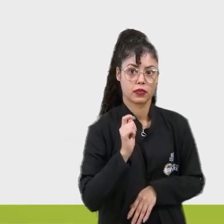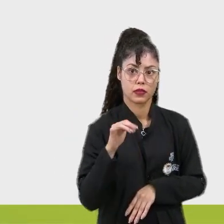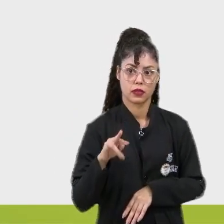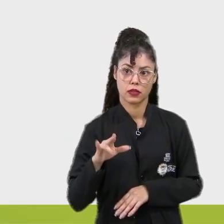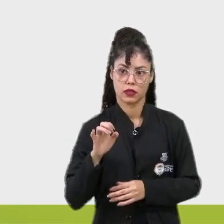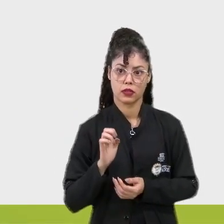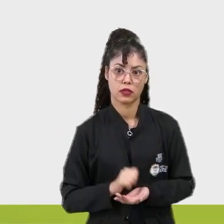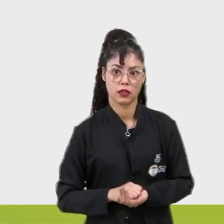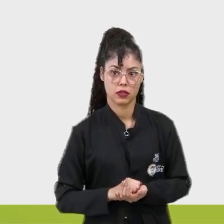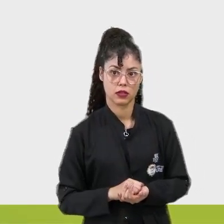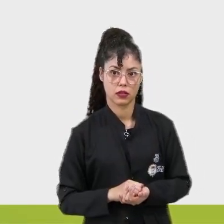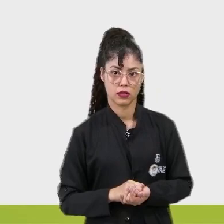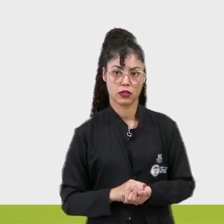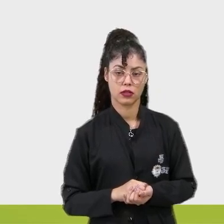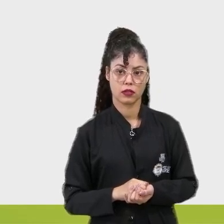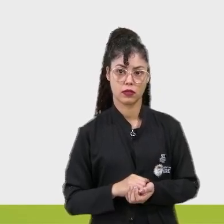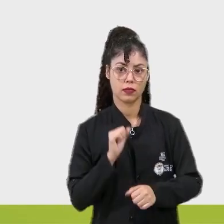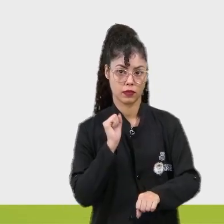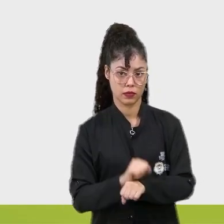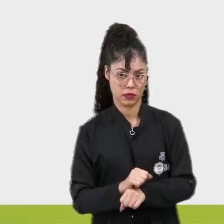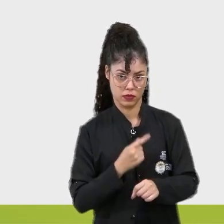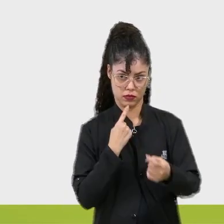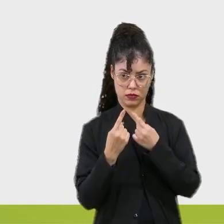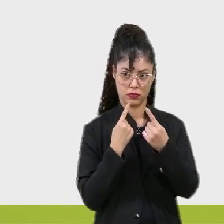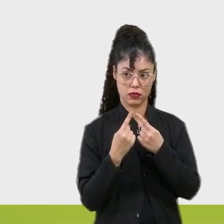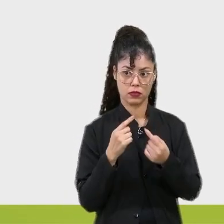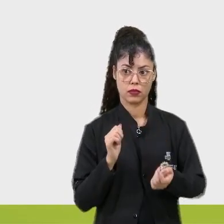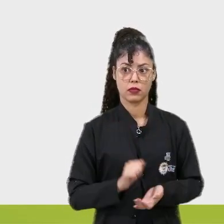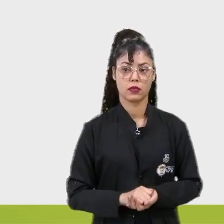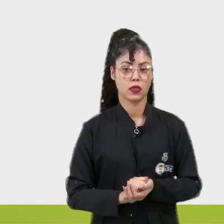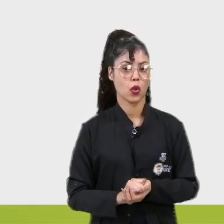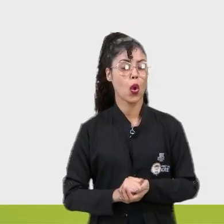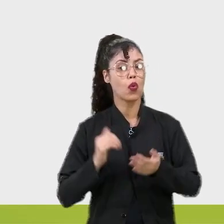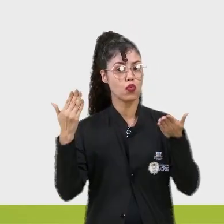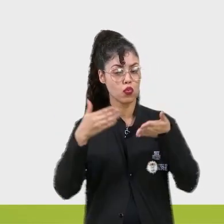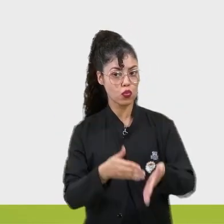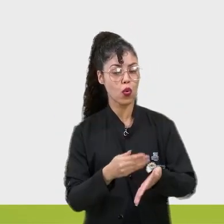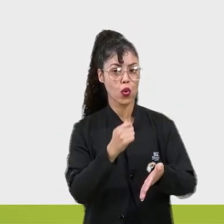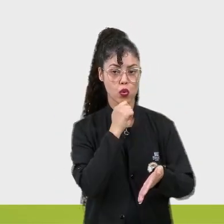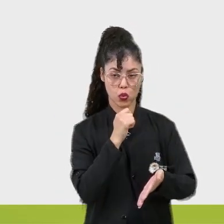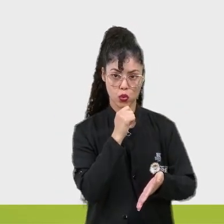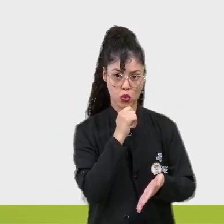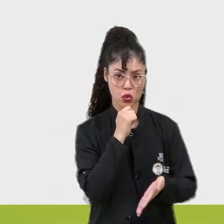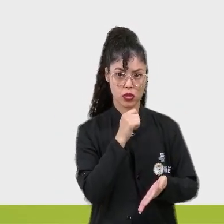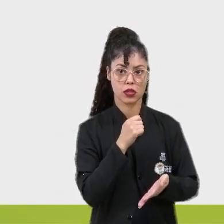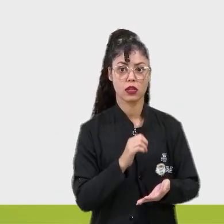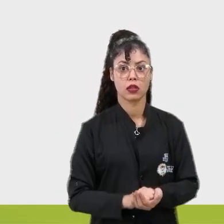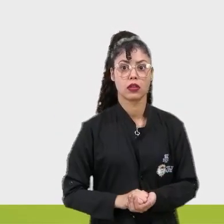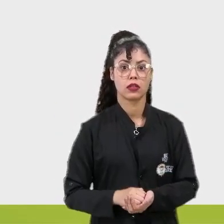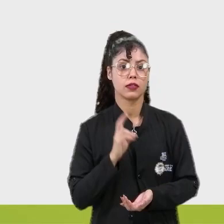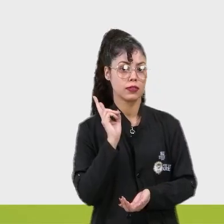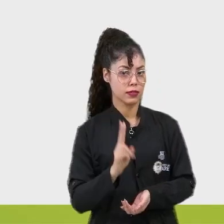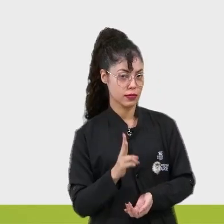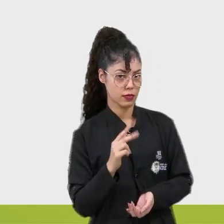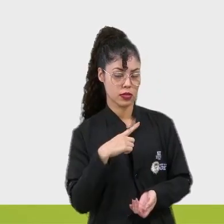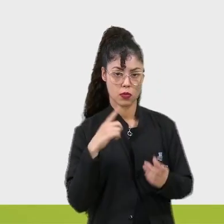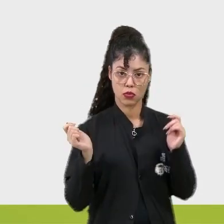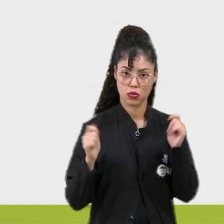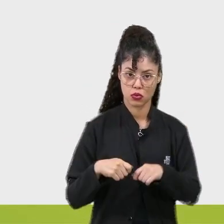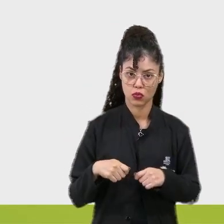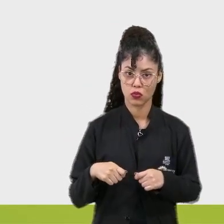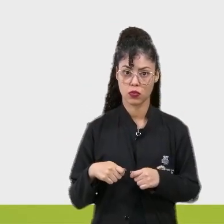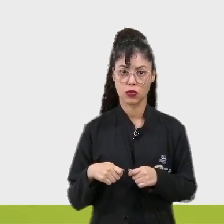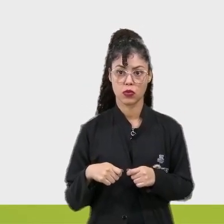tá? Para neutralizar o discurso e deixá-lo mais objetivo, opte, sempre que possível,